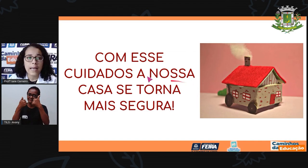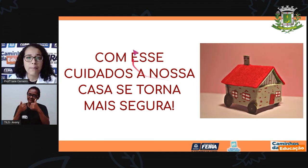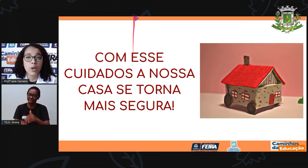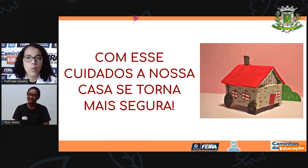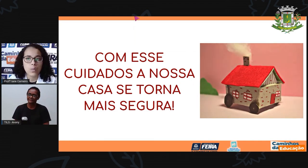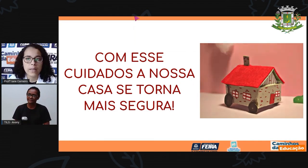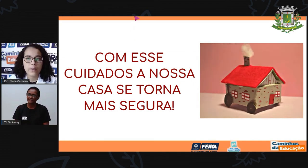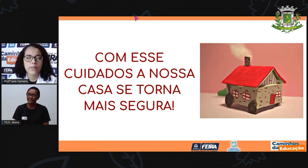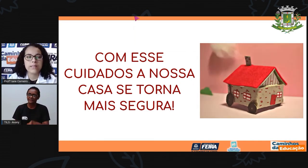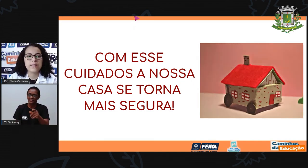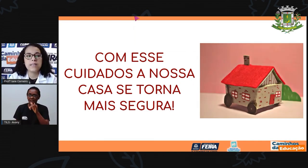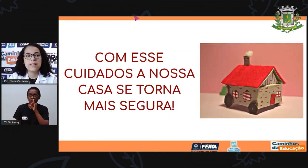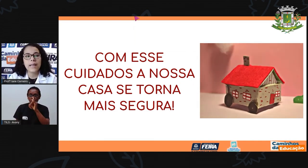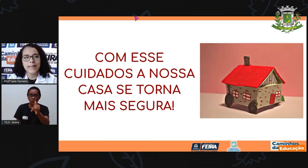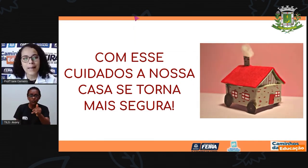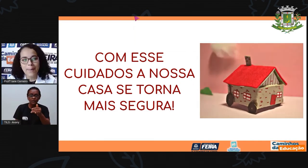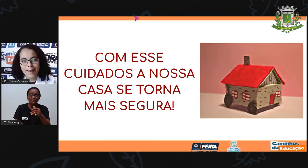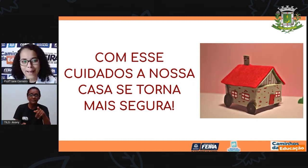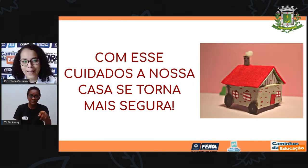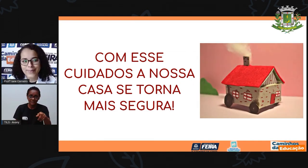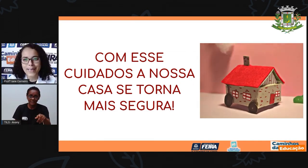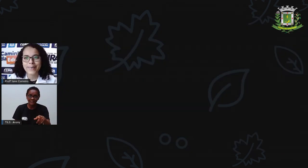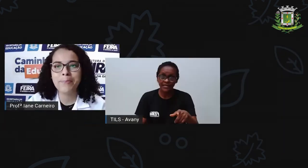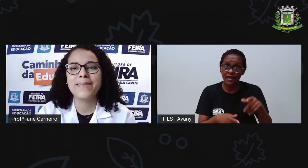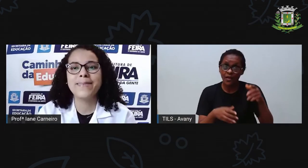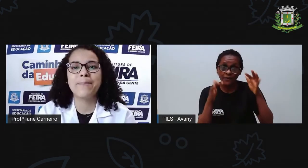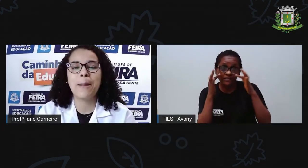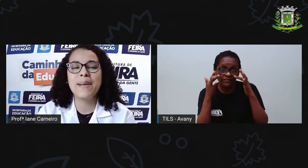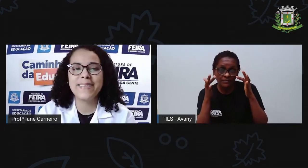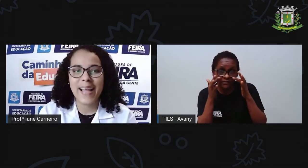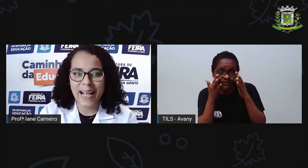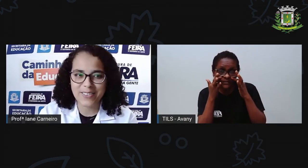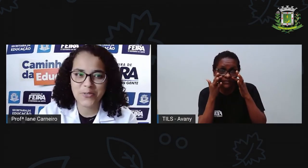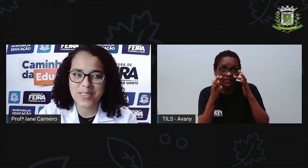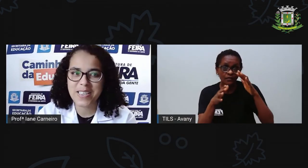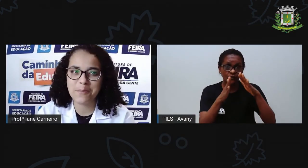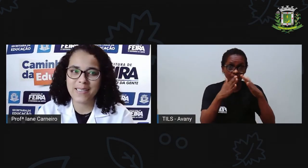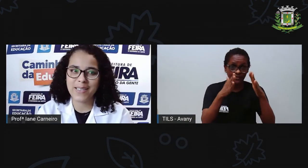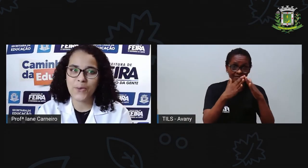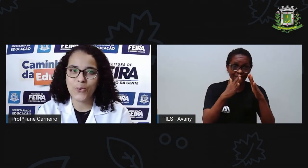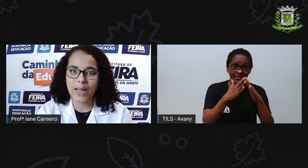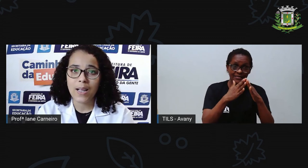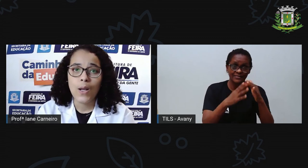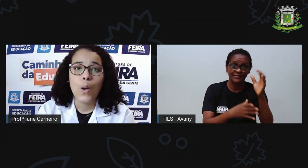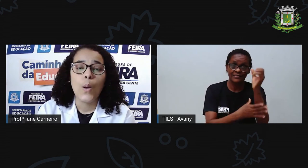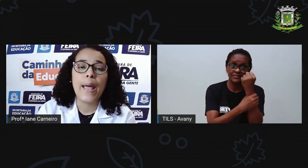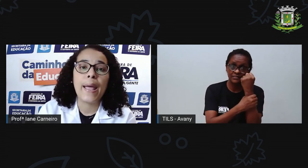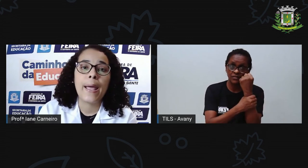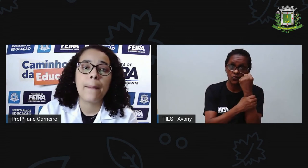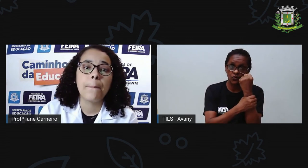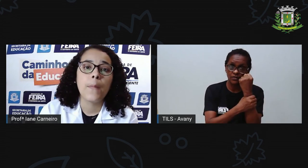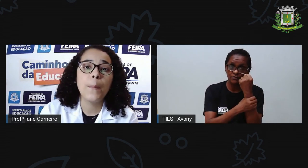E aí, me contem se vocês têm trabalhado, né, para manter a casa de vocês mais segura.